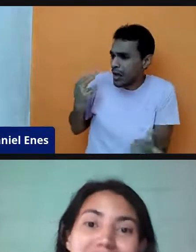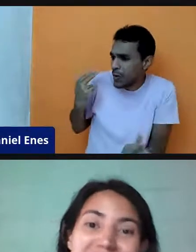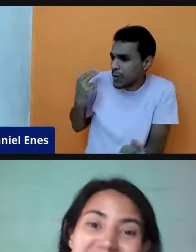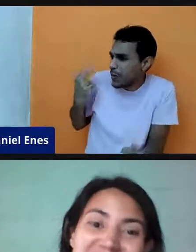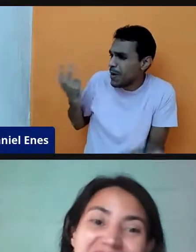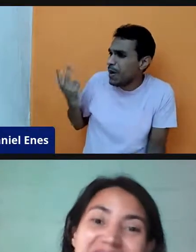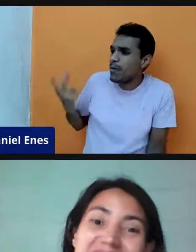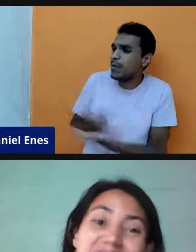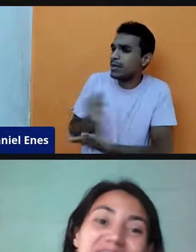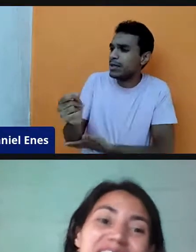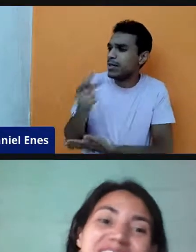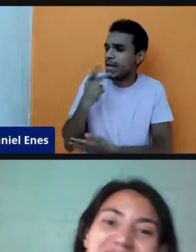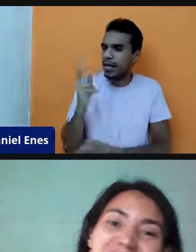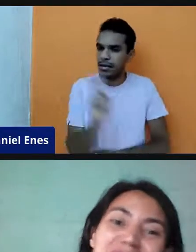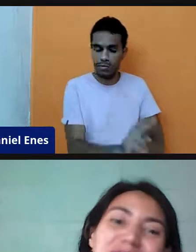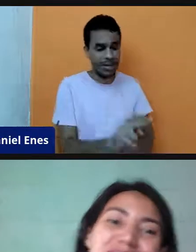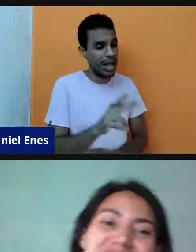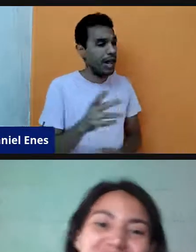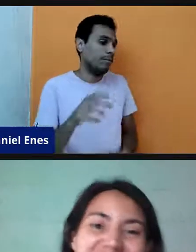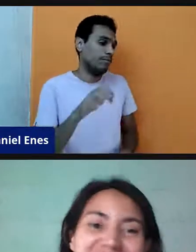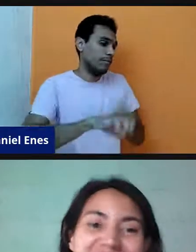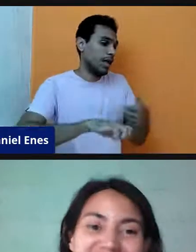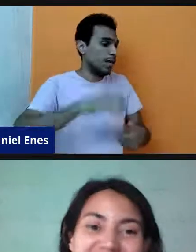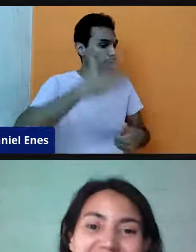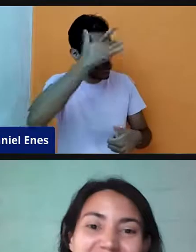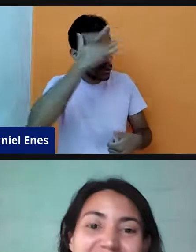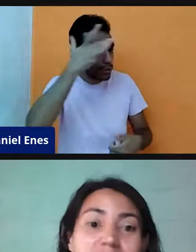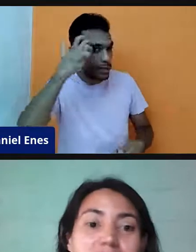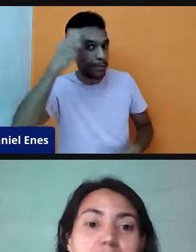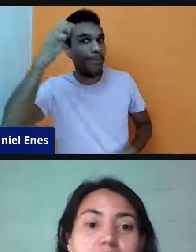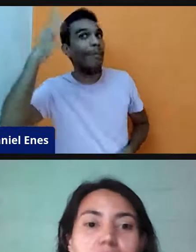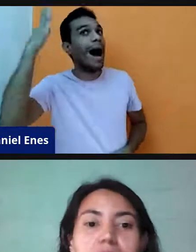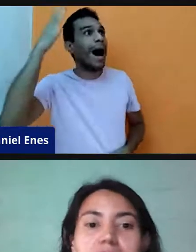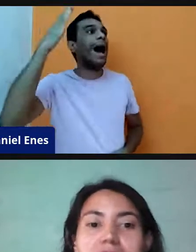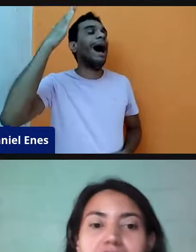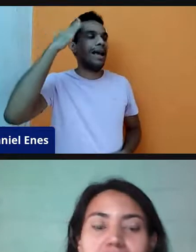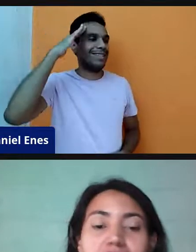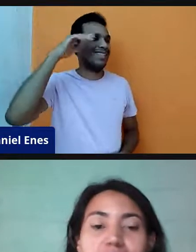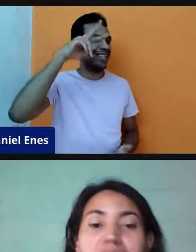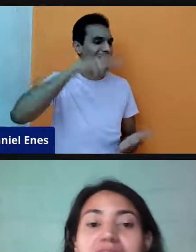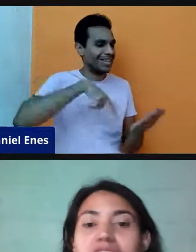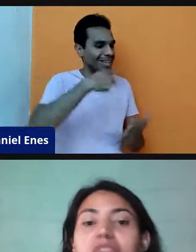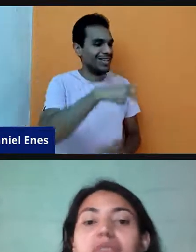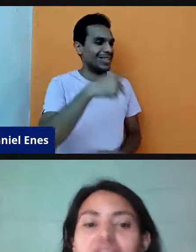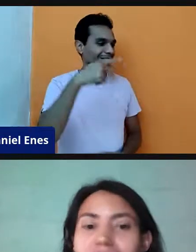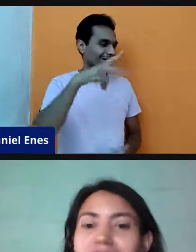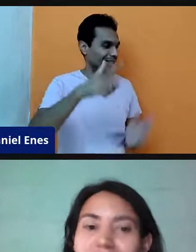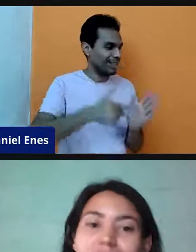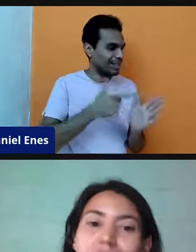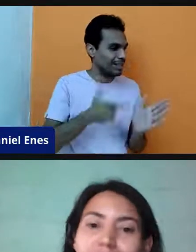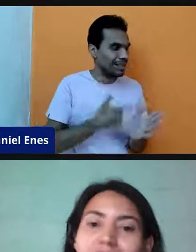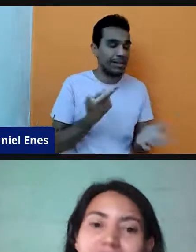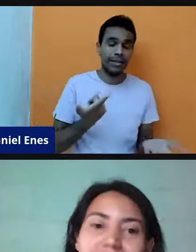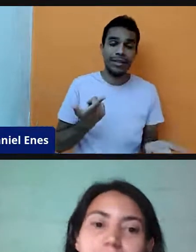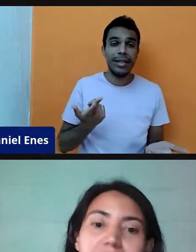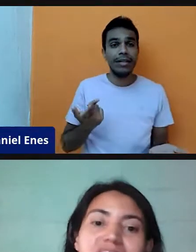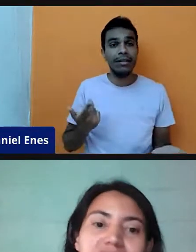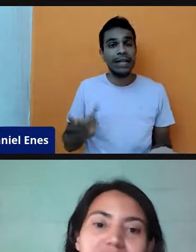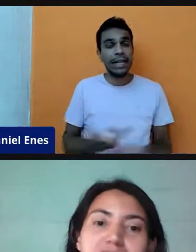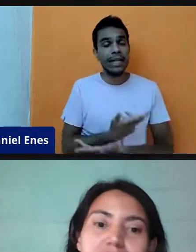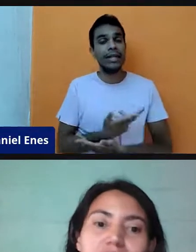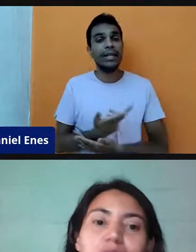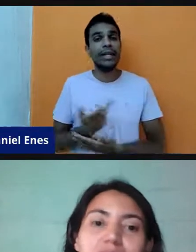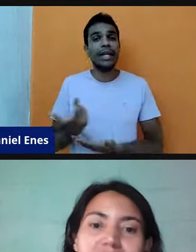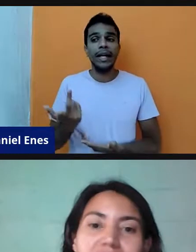inteligentes. É a conclusão que ele chega, né? Então, assim, não foram tantas críticas negativas, mas, assim, aquilo, né, para quem